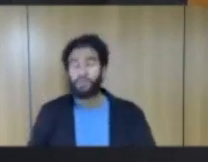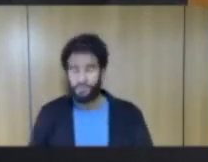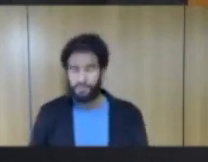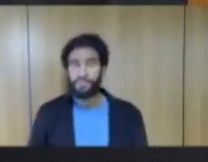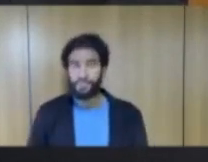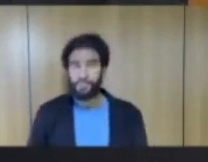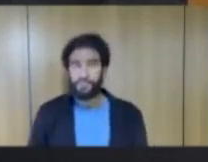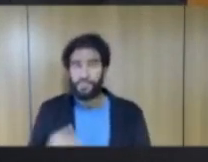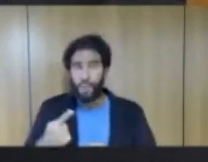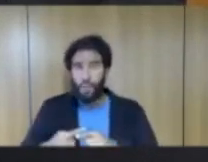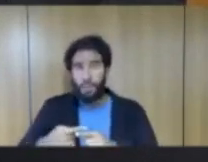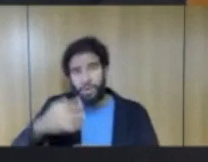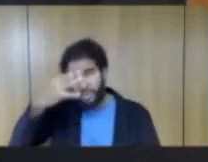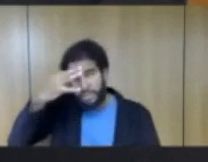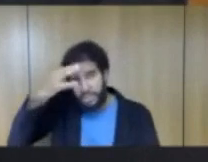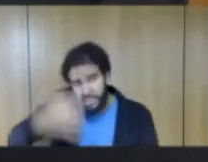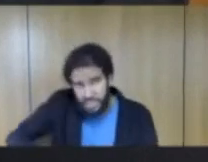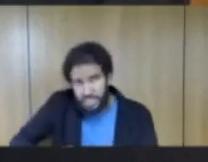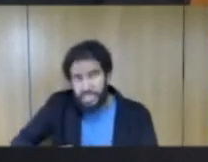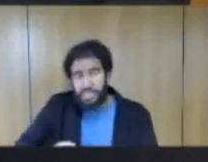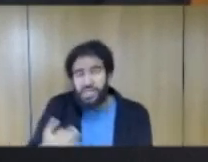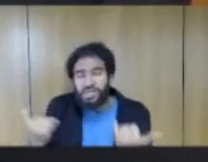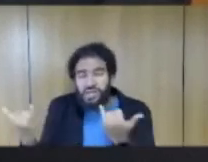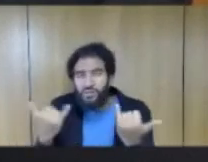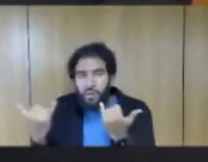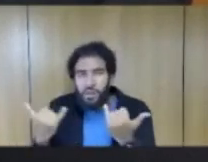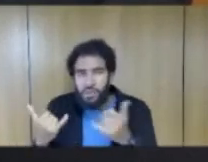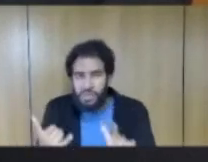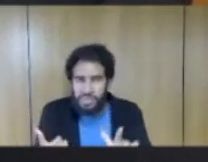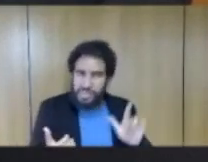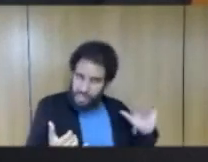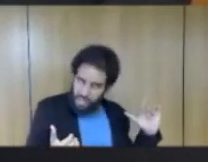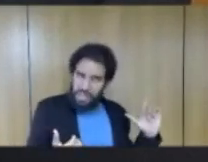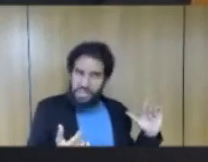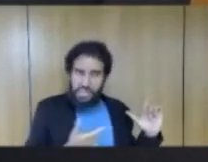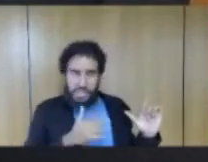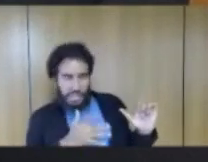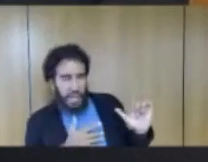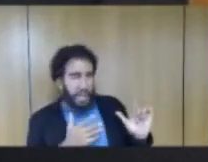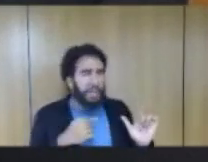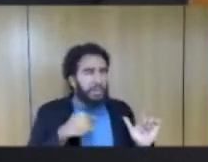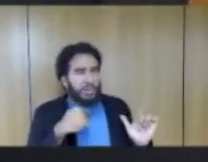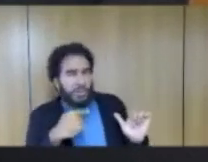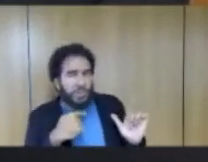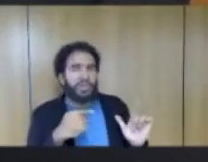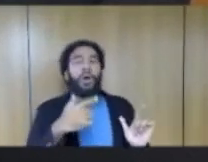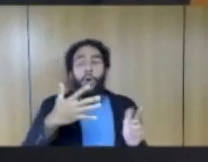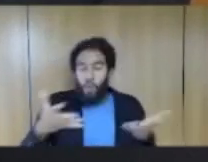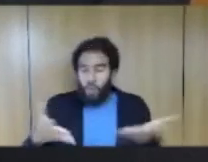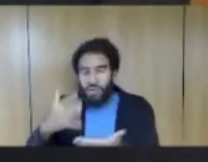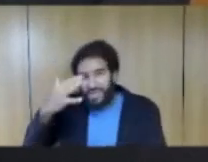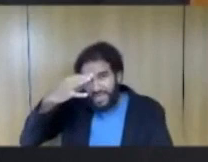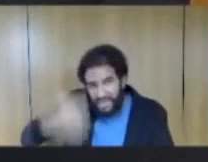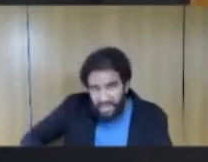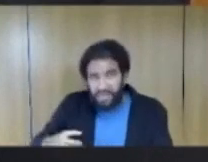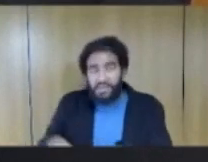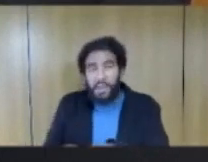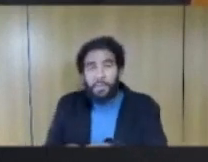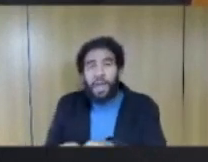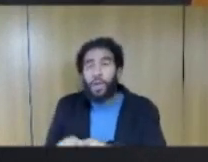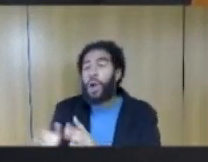confirmação de Passos dados anteriormente na investigação e abertura de uma outra fase